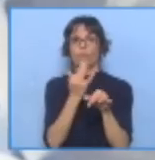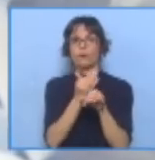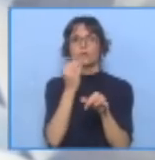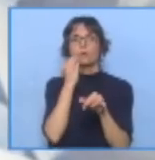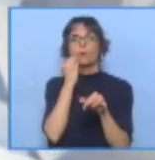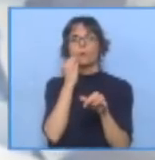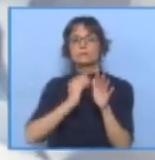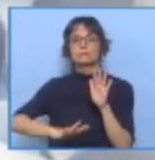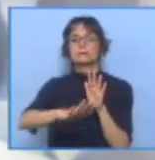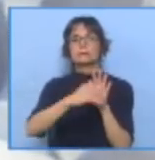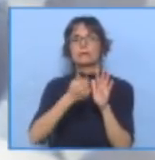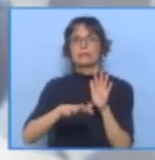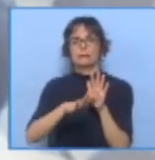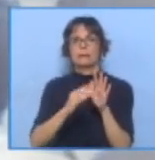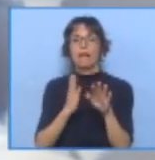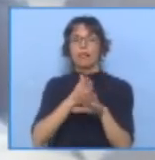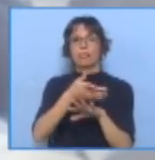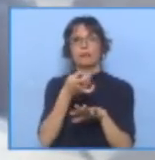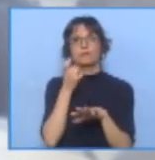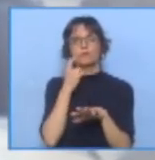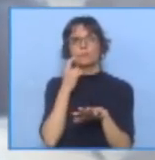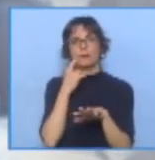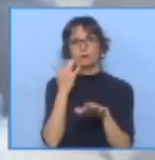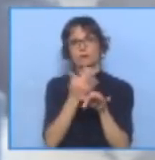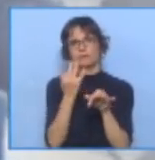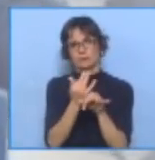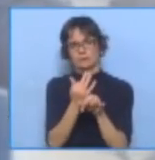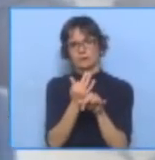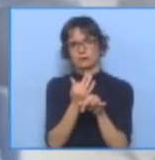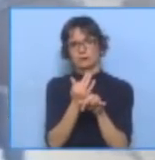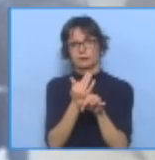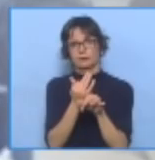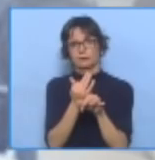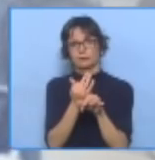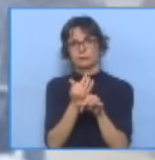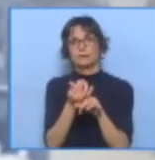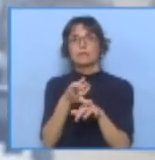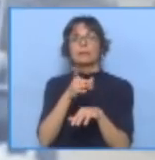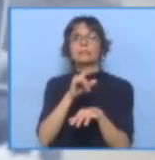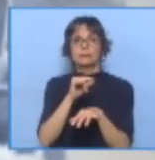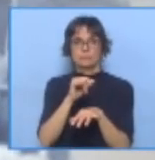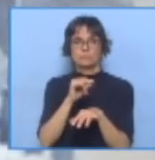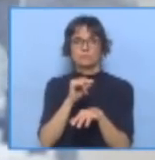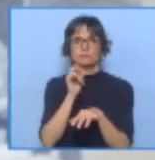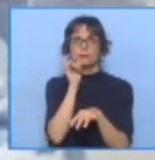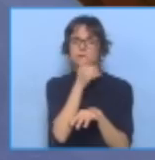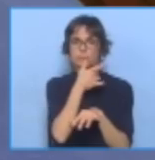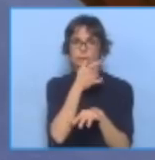na terra deve ser a festa da Páscoa, como a realização das promessas de